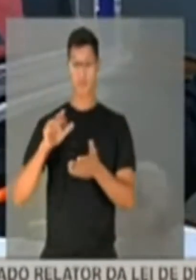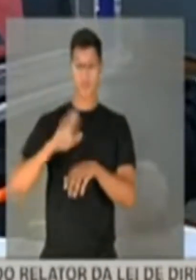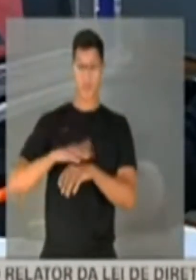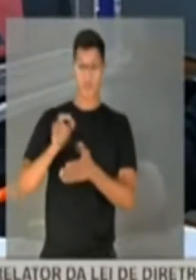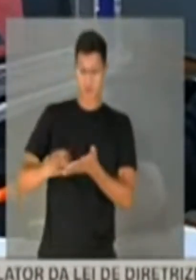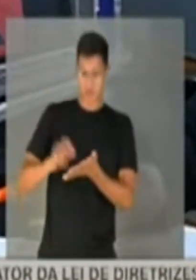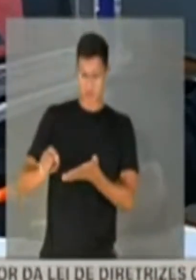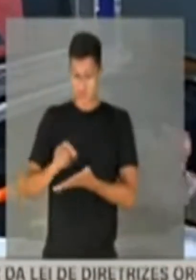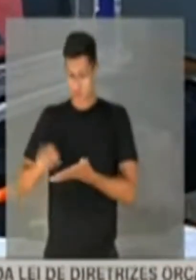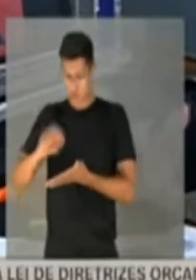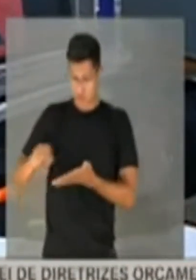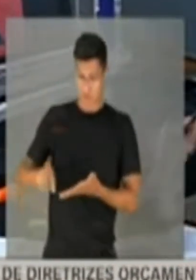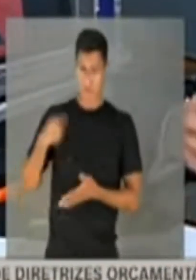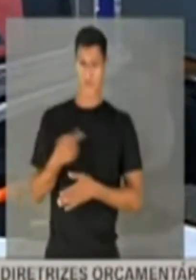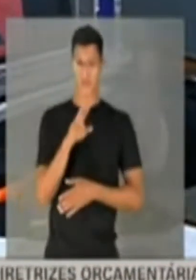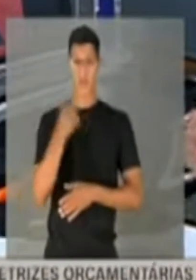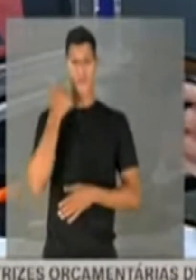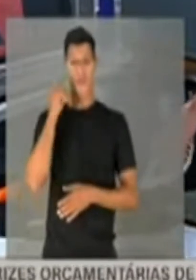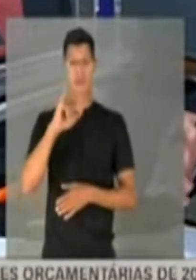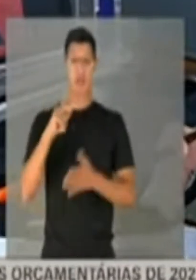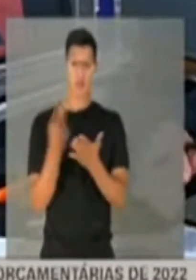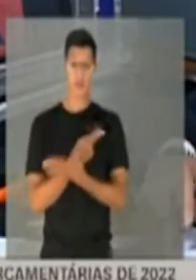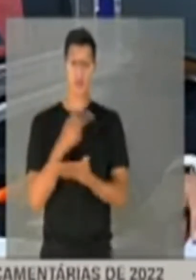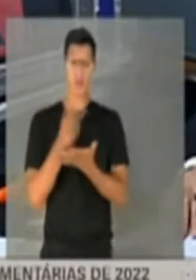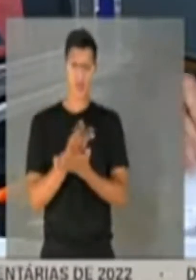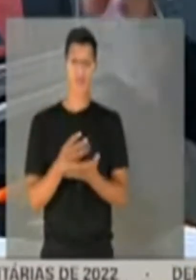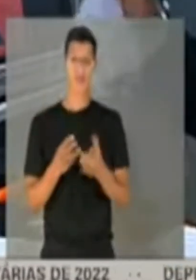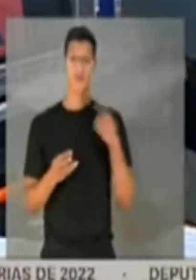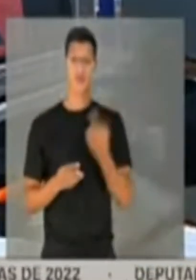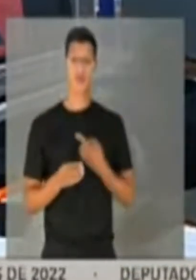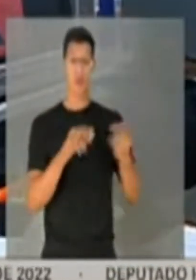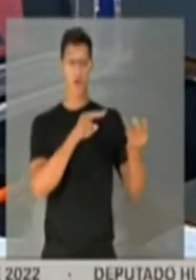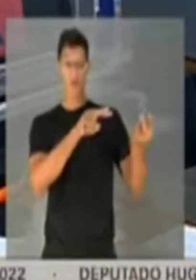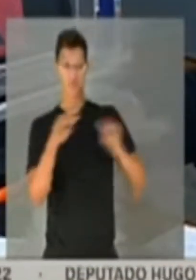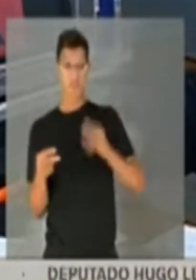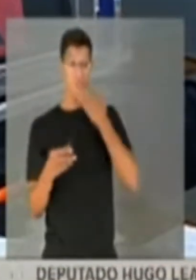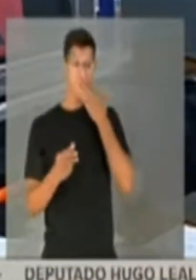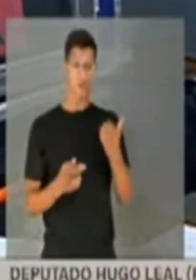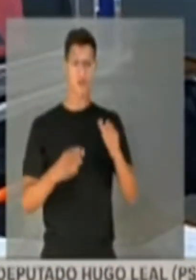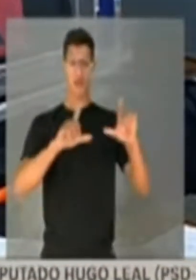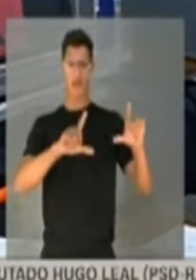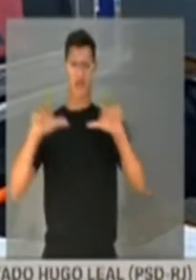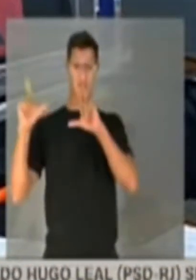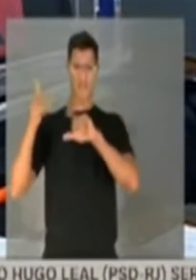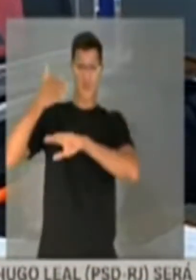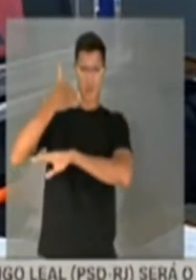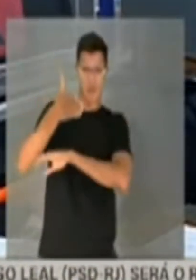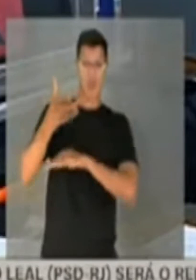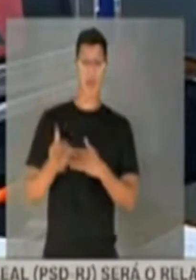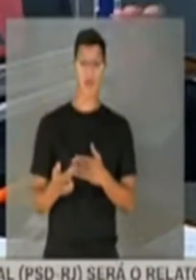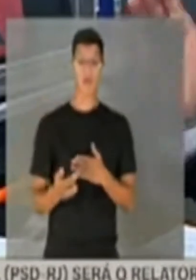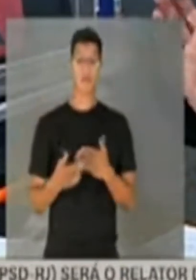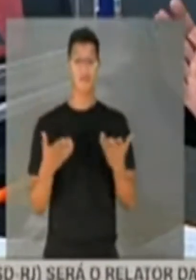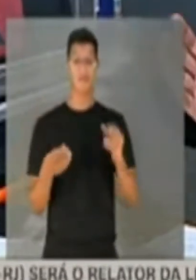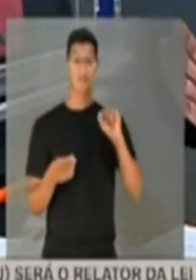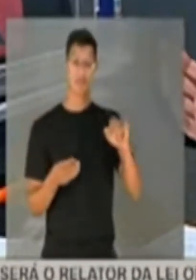fazendo conta. A gente vai ver se isso aconteceu mesmo. Nós requisitamos as imagens do hotel.